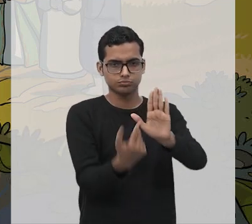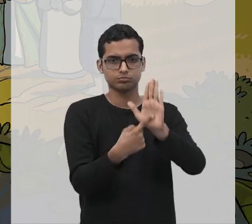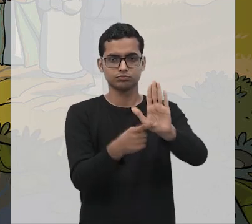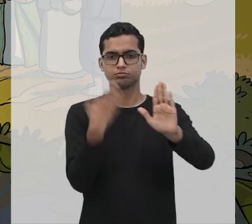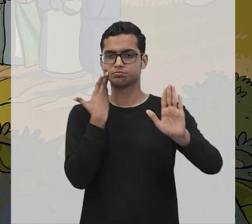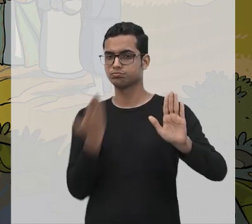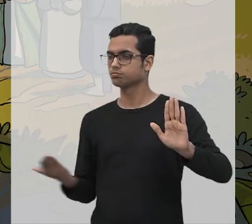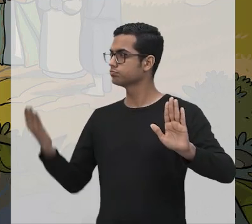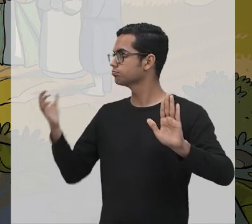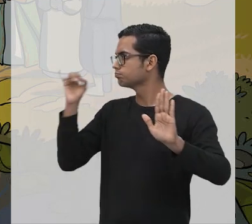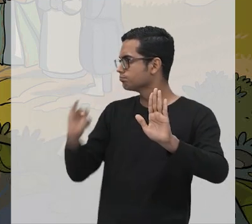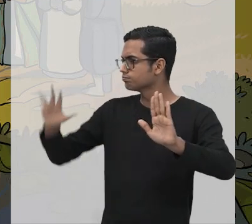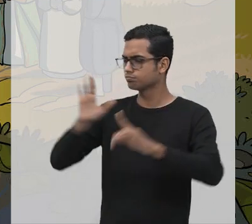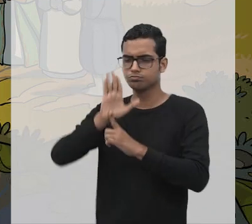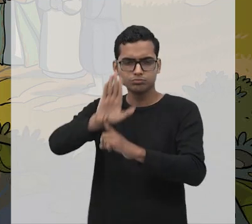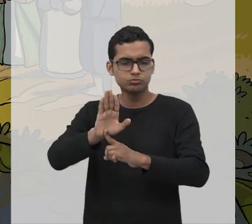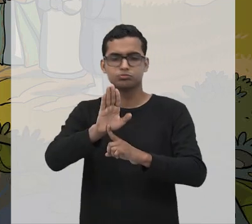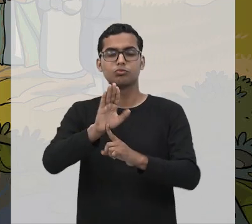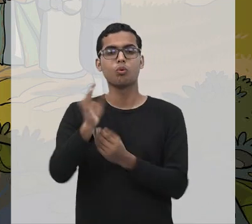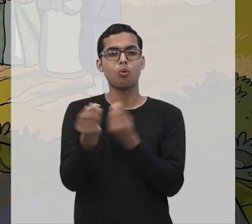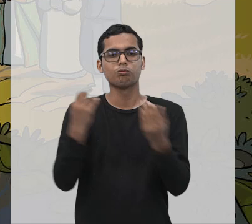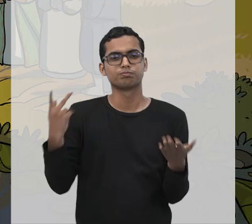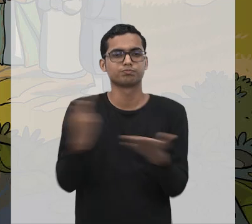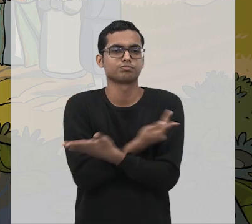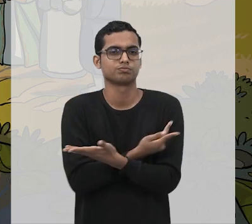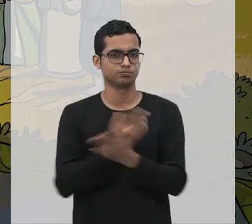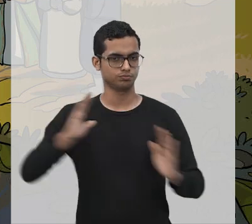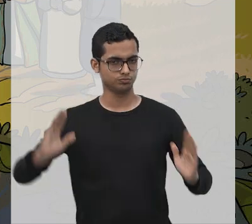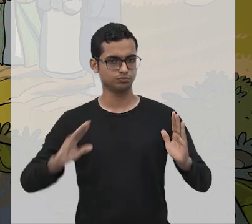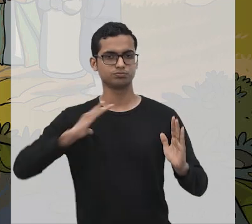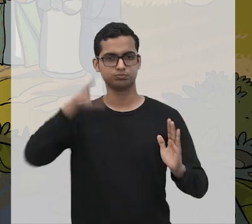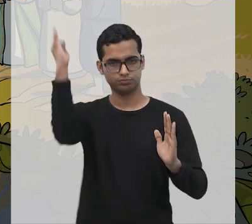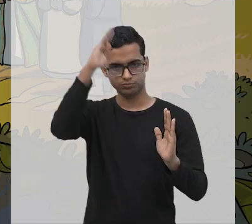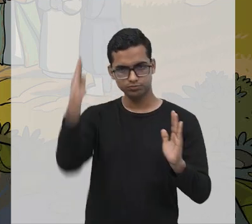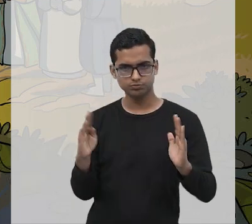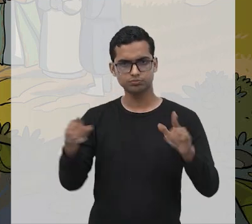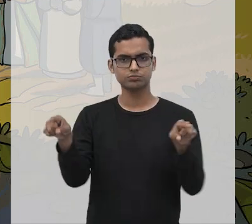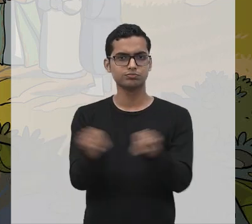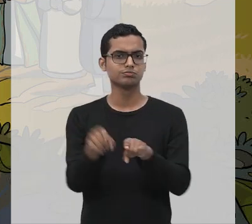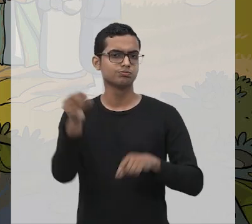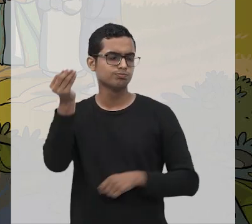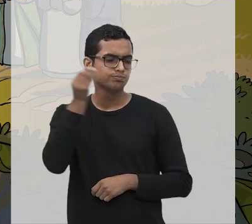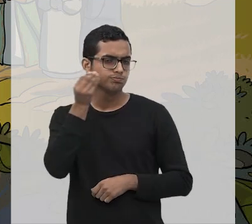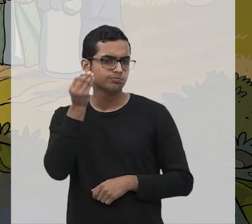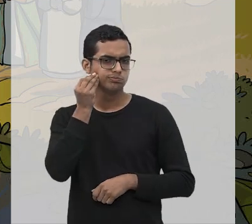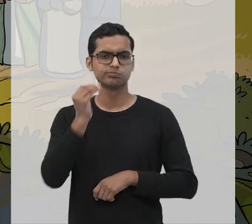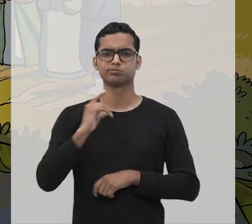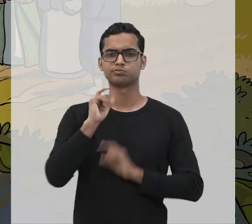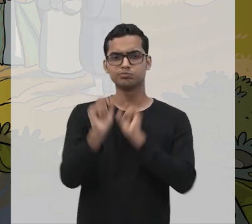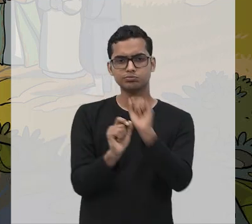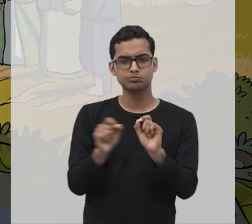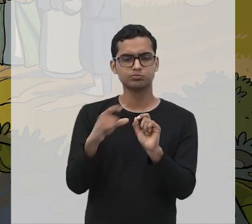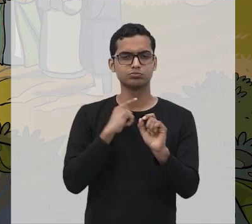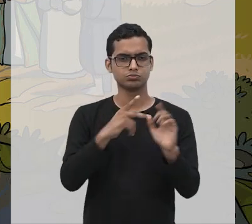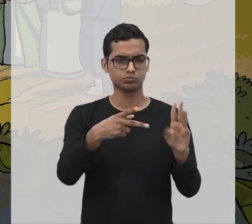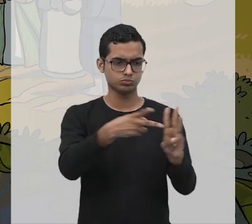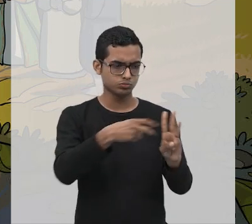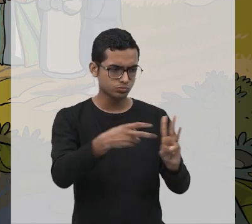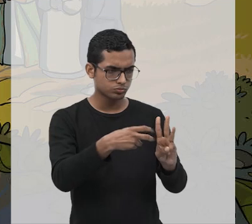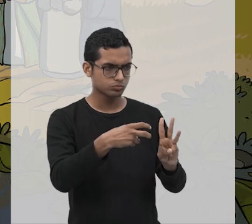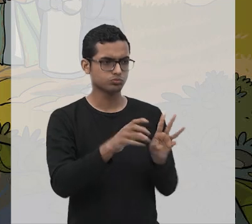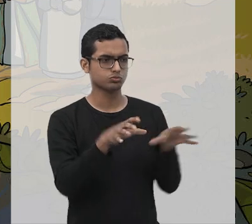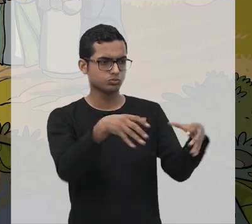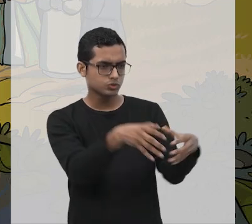gente mais ou menos o que acontecia nesse momento no Brasil, né? Eles tentavam colonizar os índios, porque quando